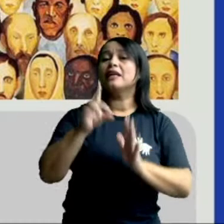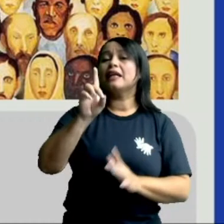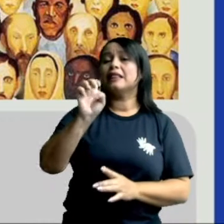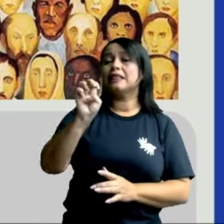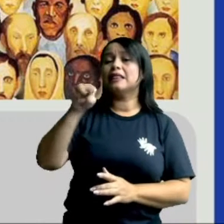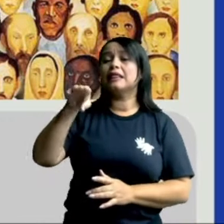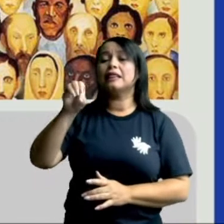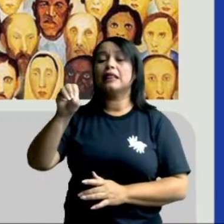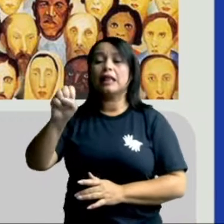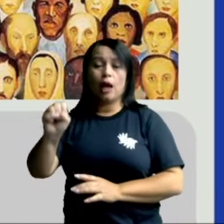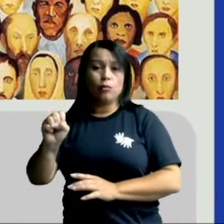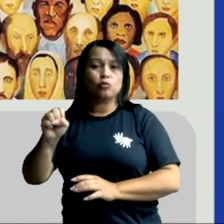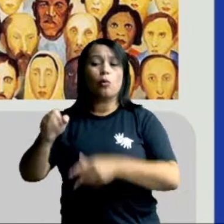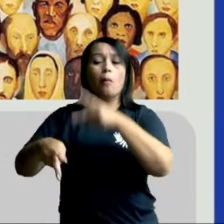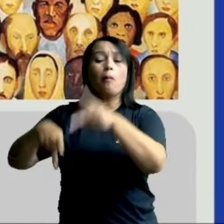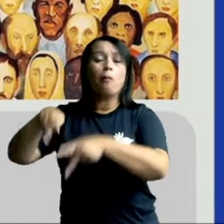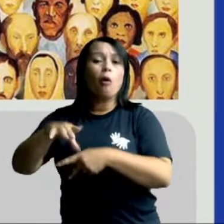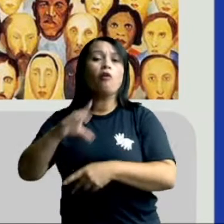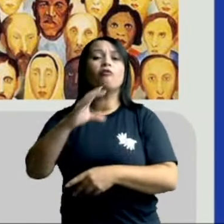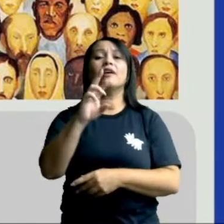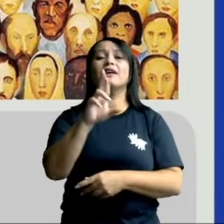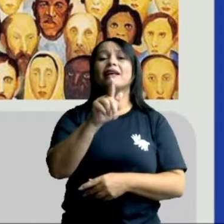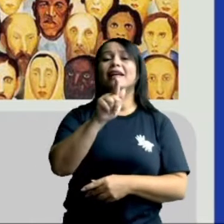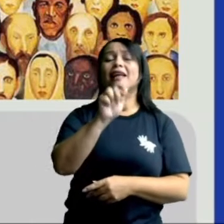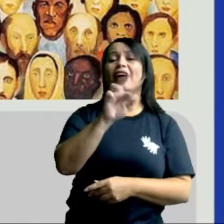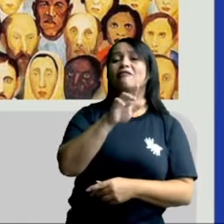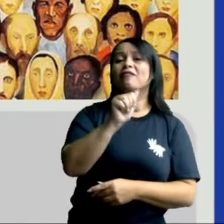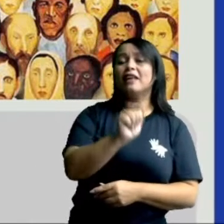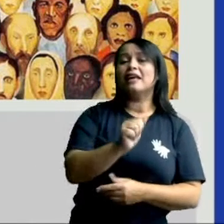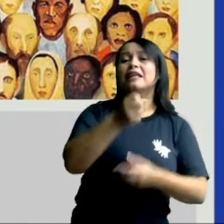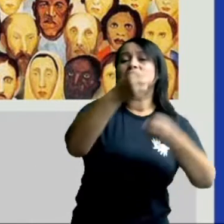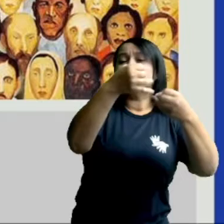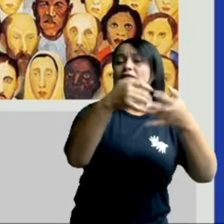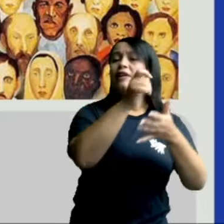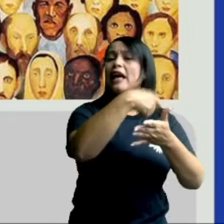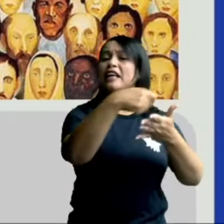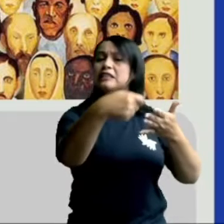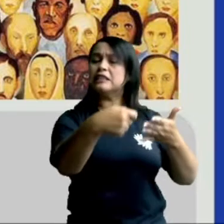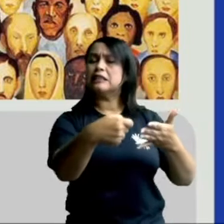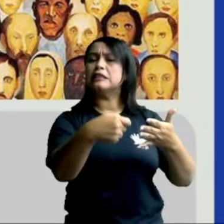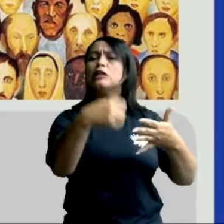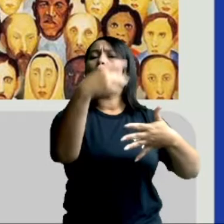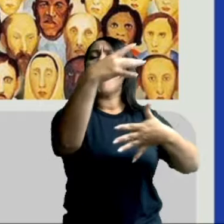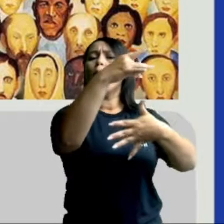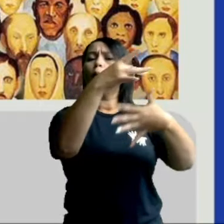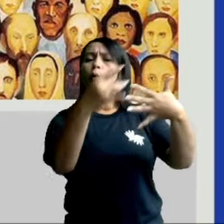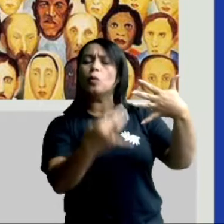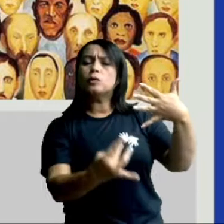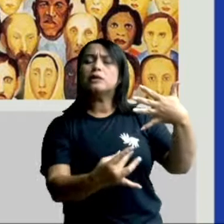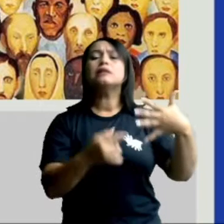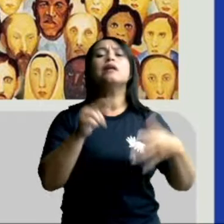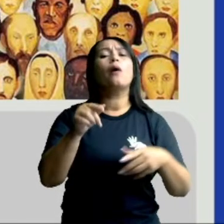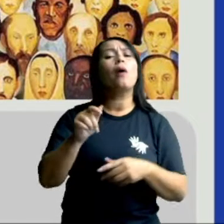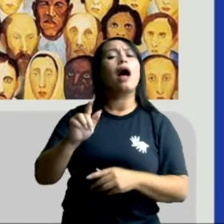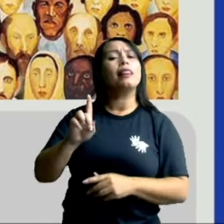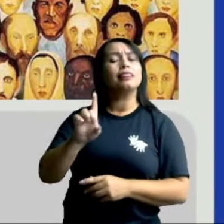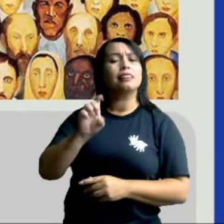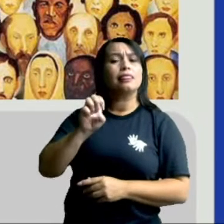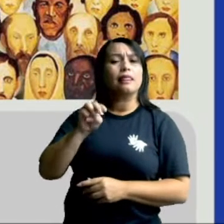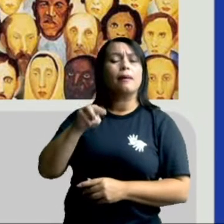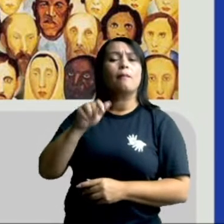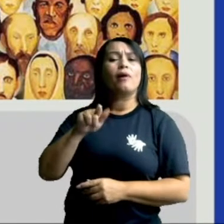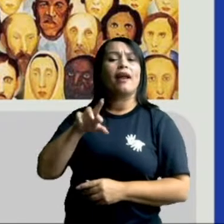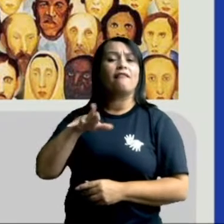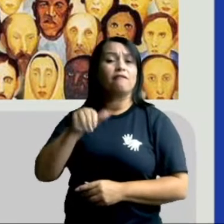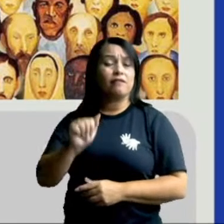significa povo, e grafia, que significa escrita ou descrição. A demografia baseia-se em dados